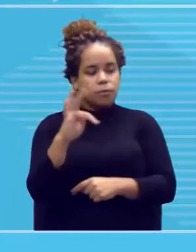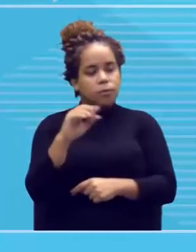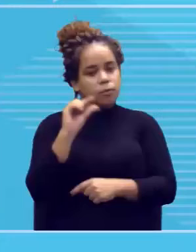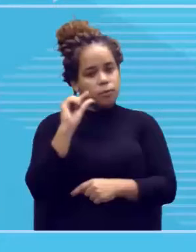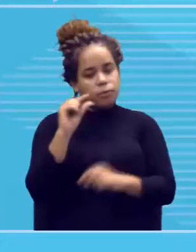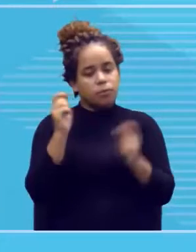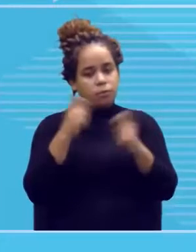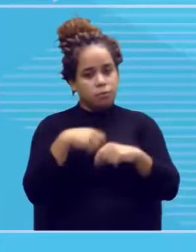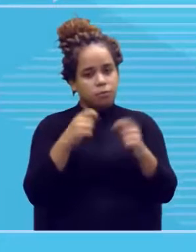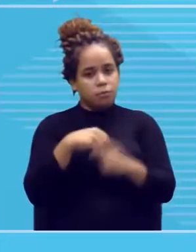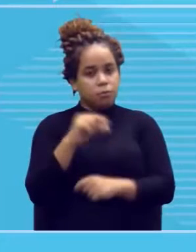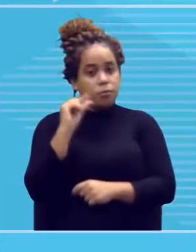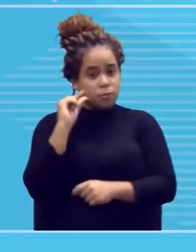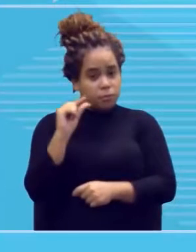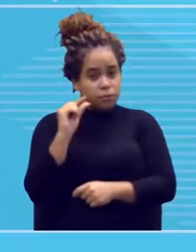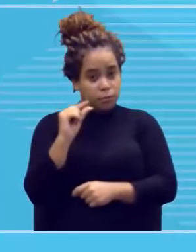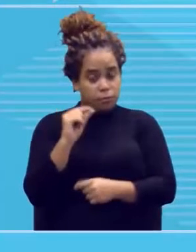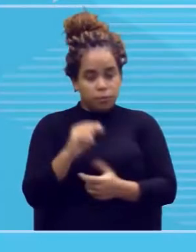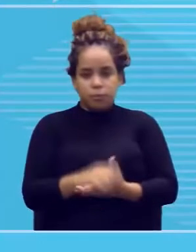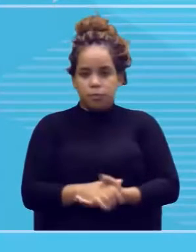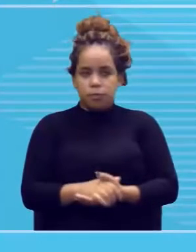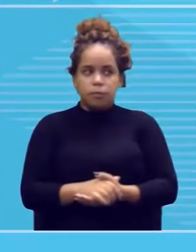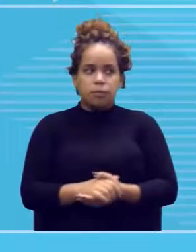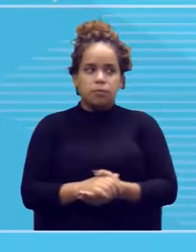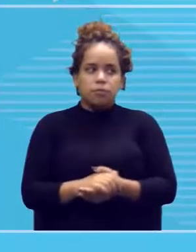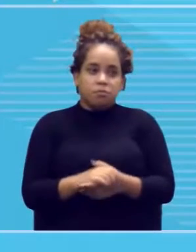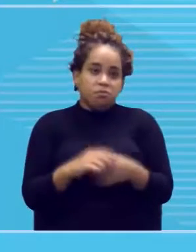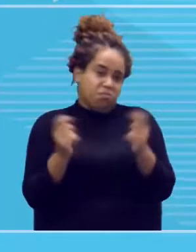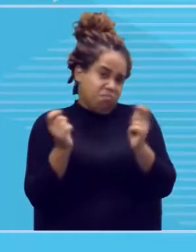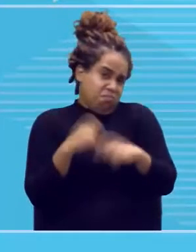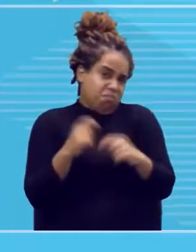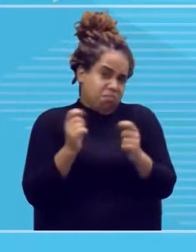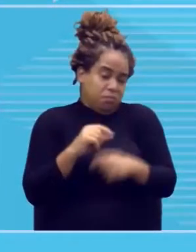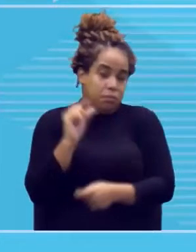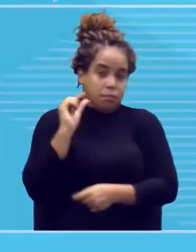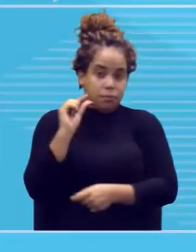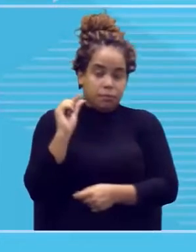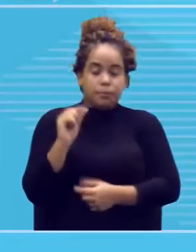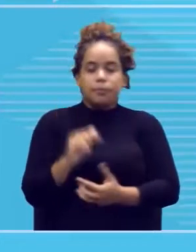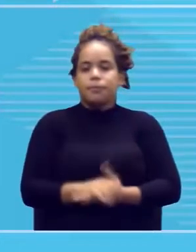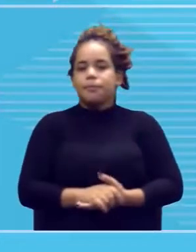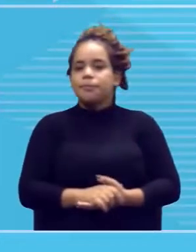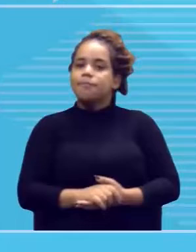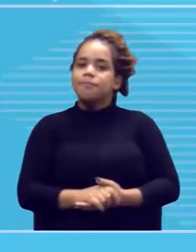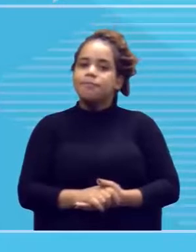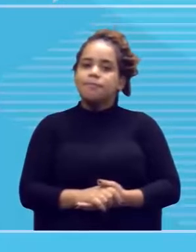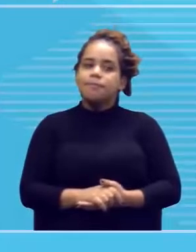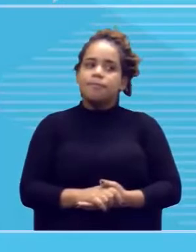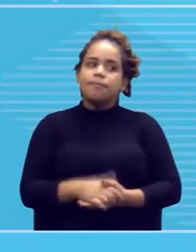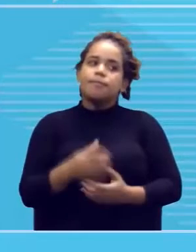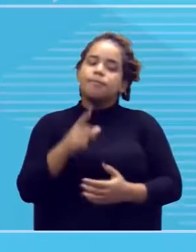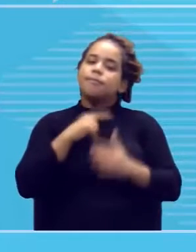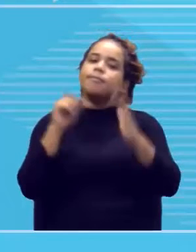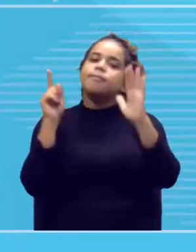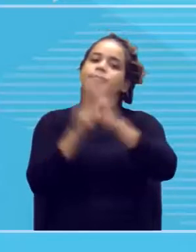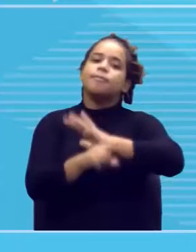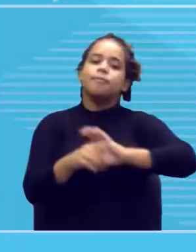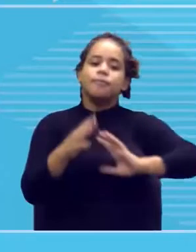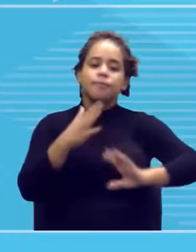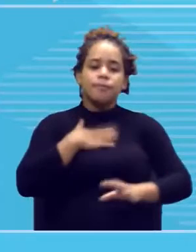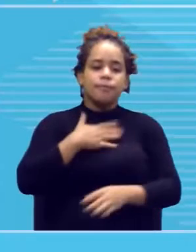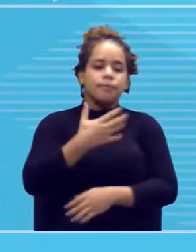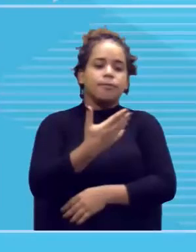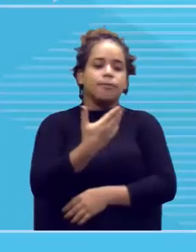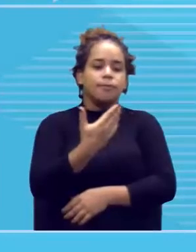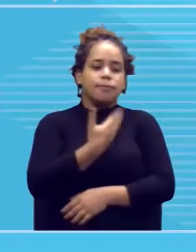pequena é o que a gente chama de possibilidade remota é uma possibilidade muito pequena muito pequena A pergunta agora do meu amigo